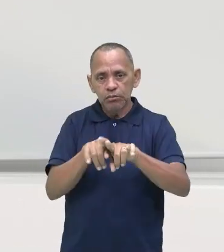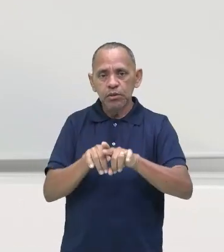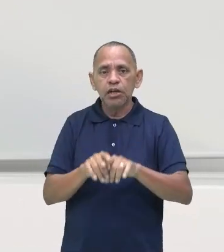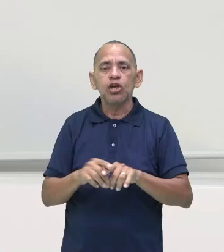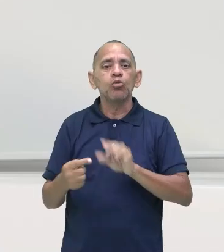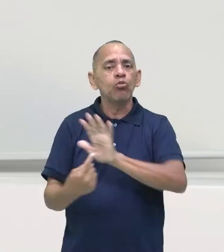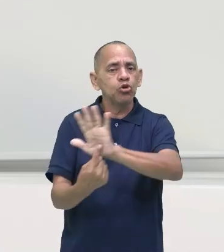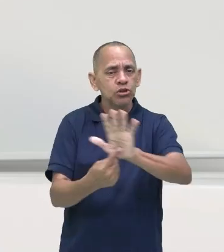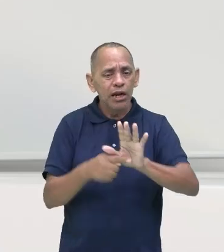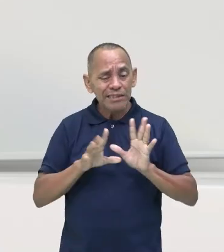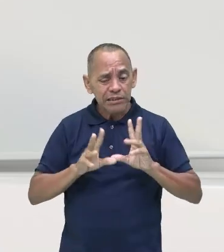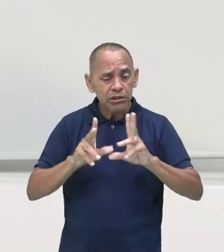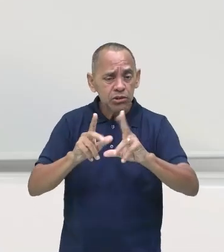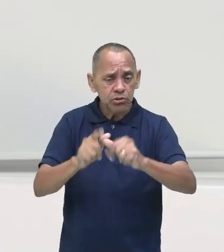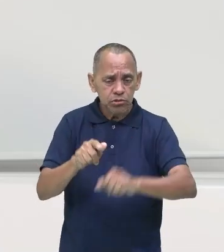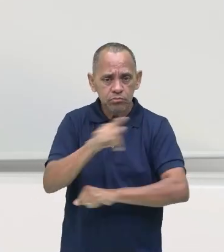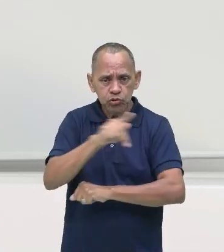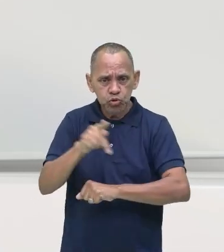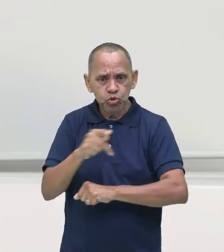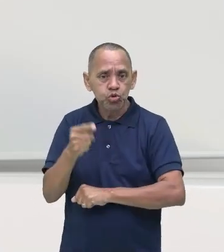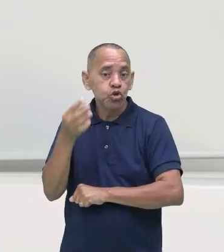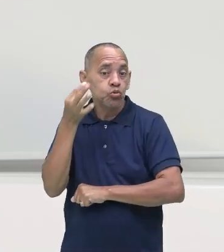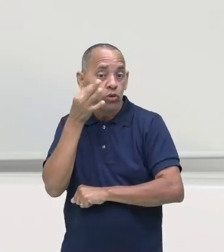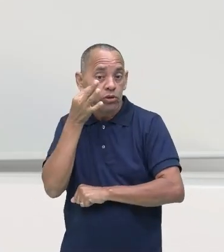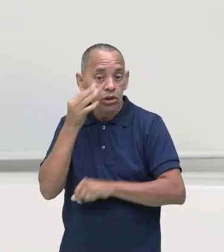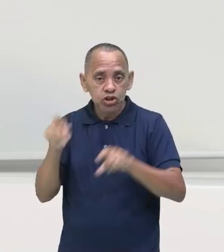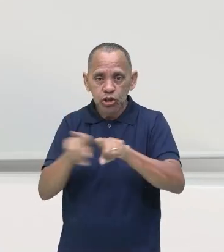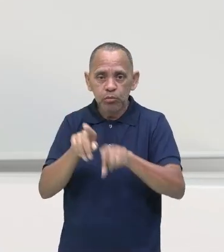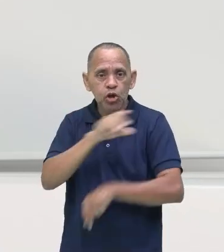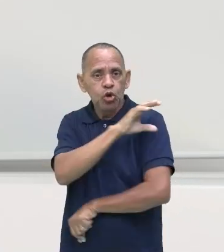estão acompanhando, professores presenciais e coordenadores,